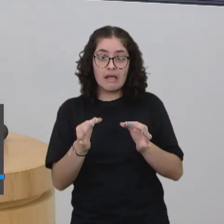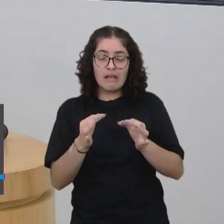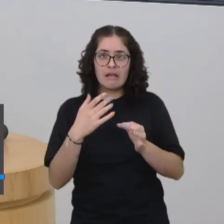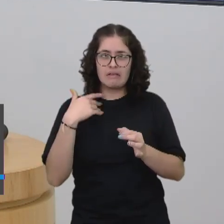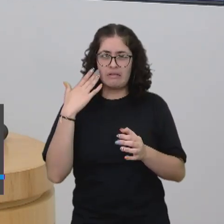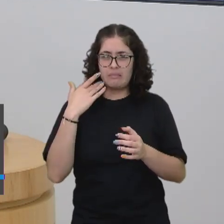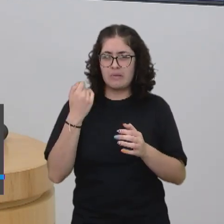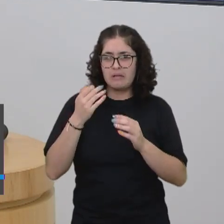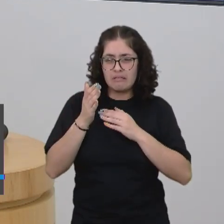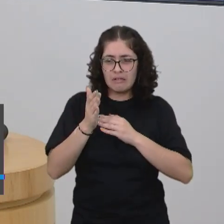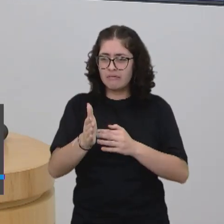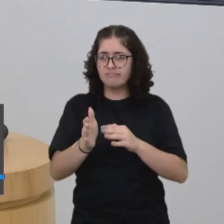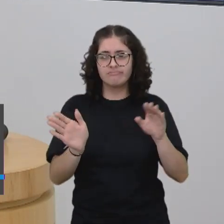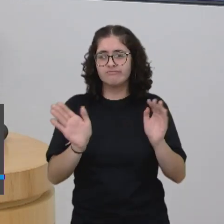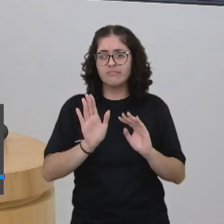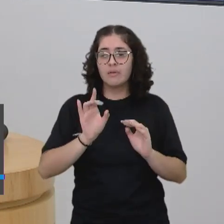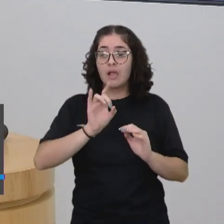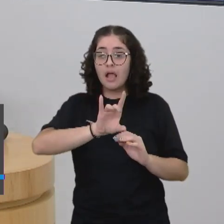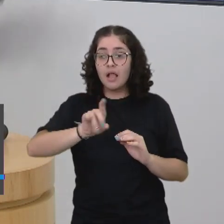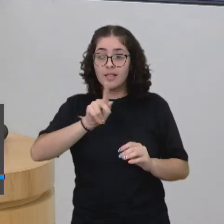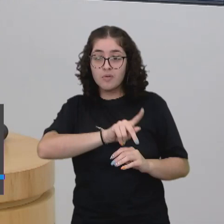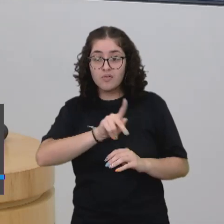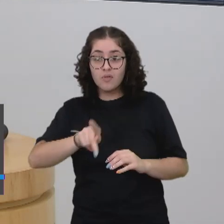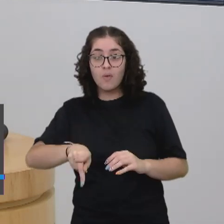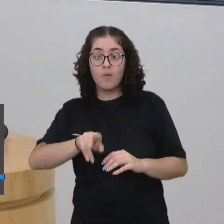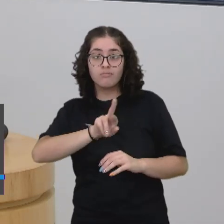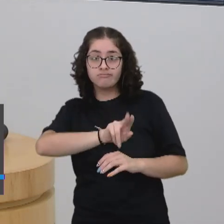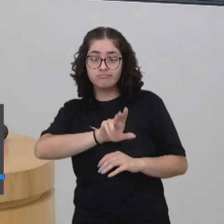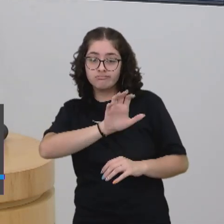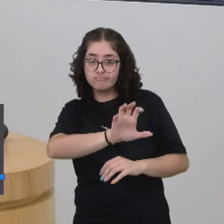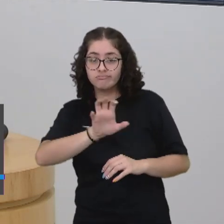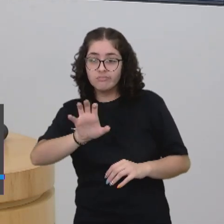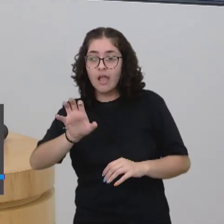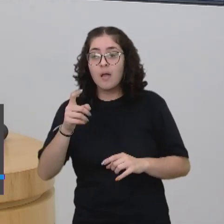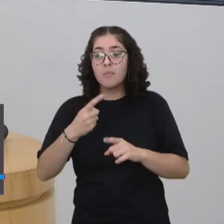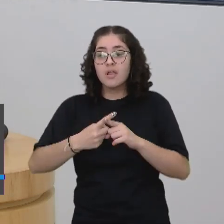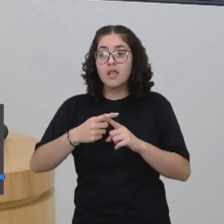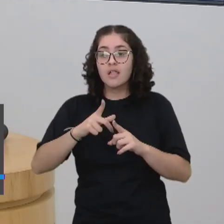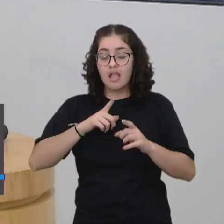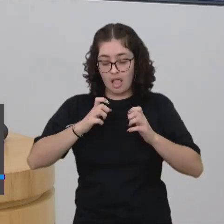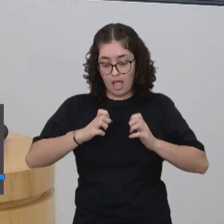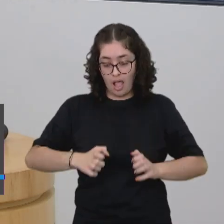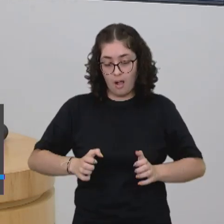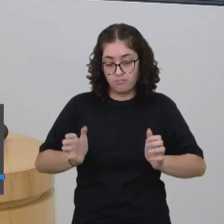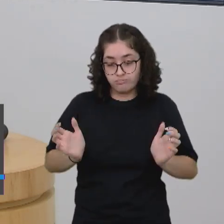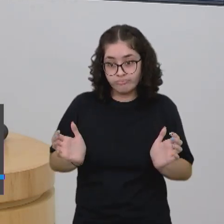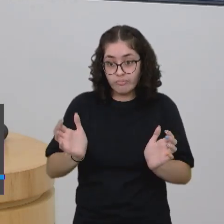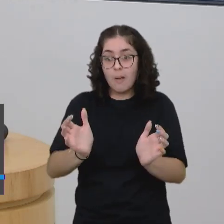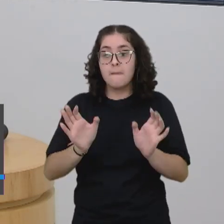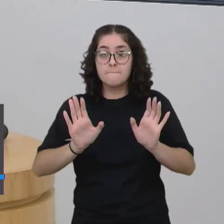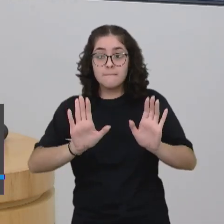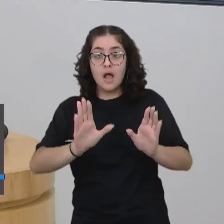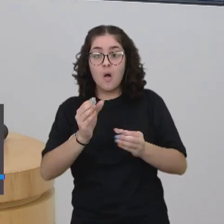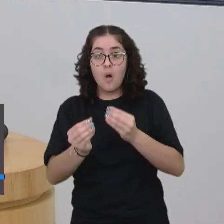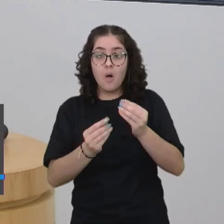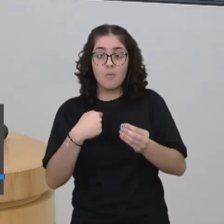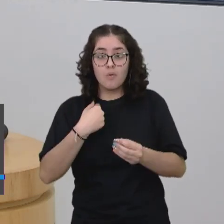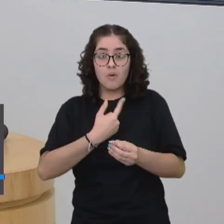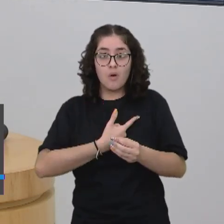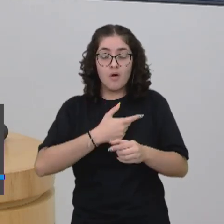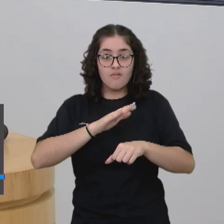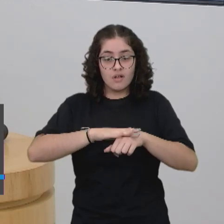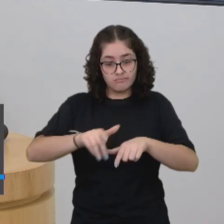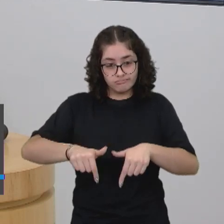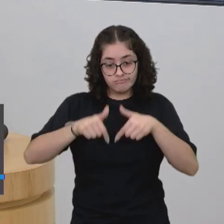secreta. Cada professor é diferente, porque a gente tem uma ética coletiva. Agora, como nós interpretamos e colocamos